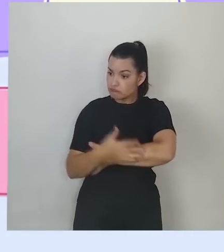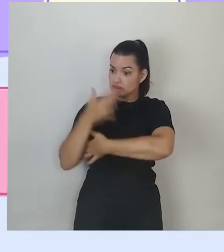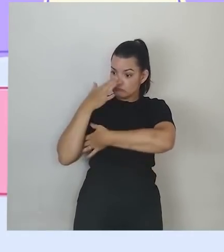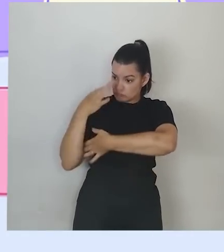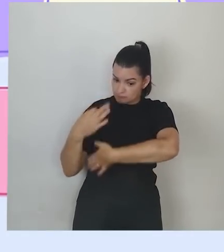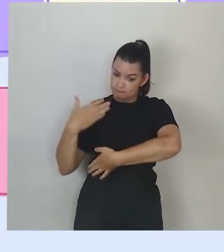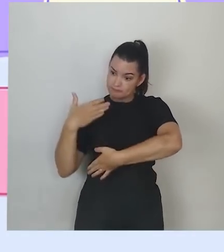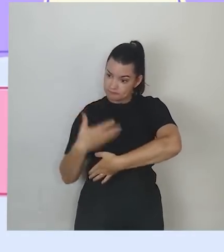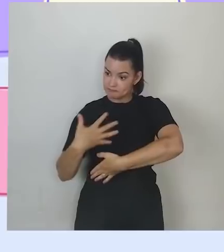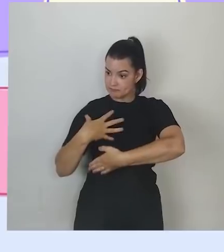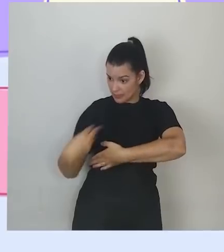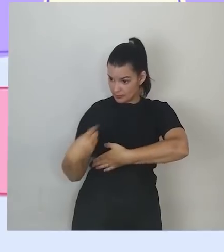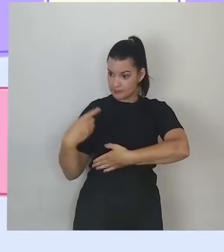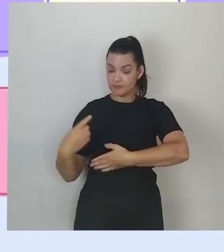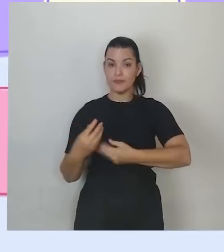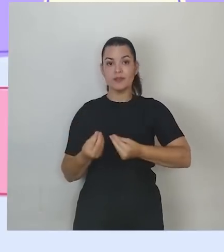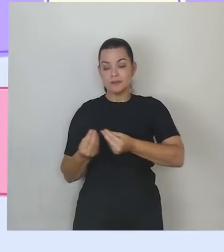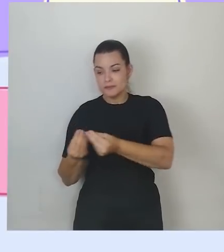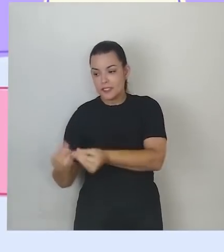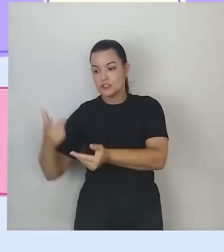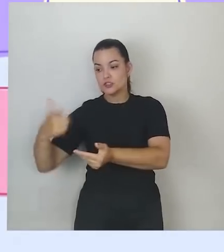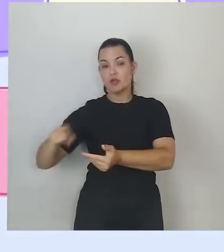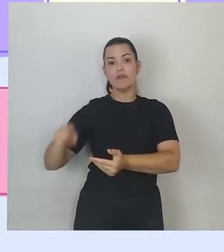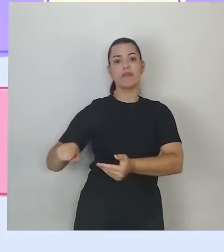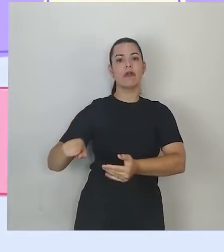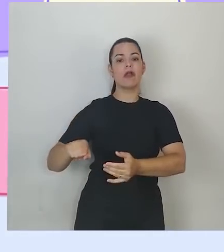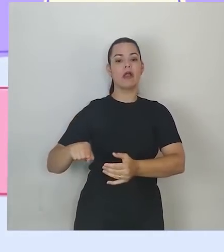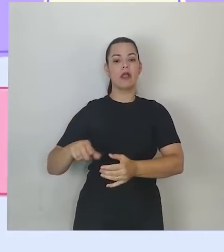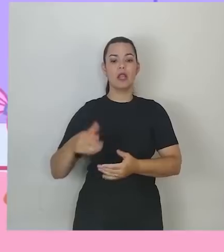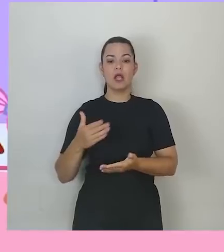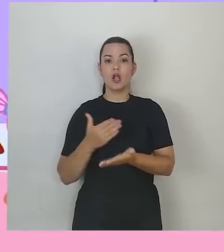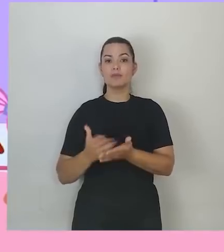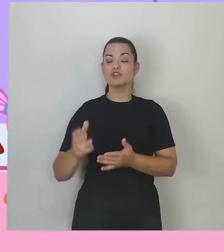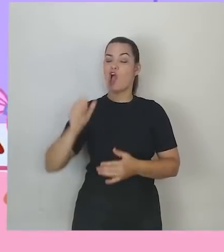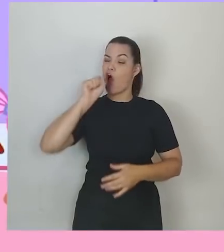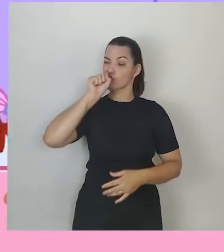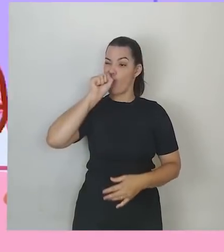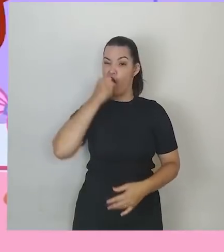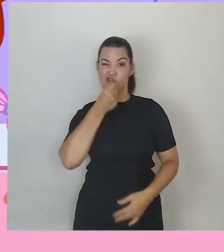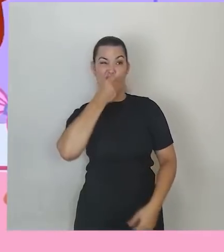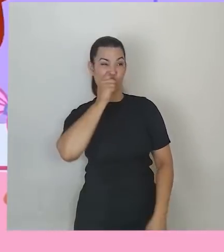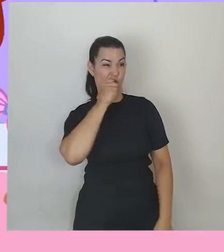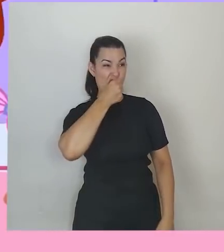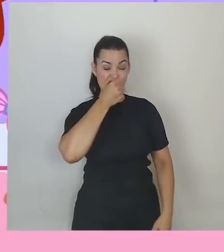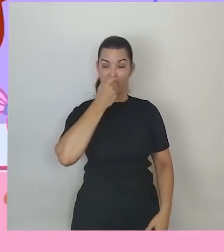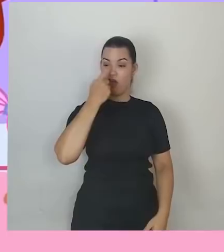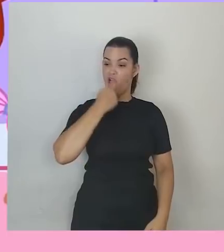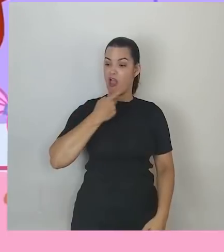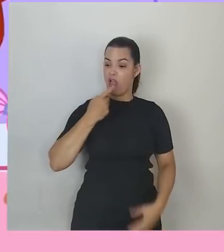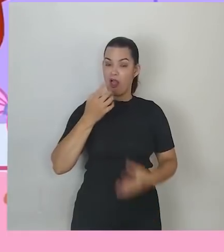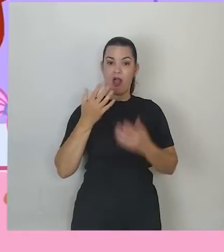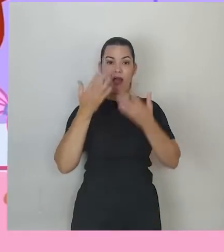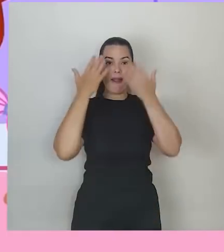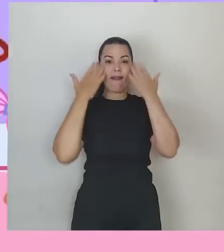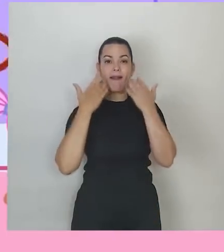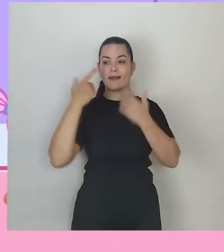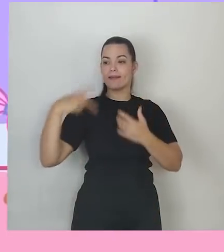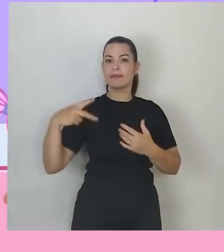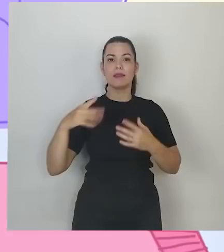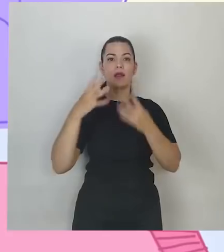faz. Mas quando eu dei a Nina de volta, ele começou a babar na cara dela e lambuzou